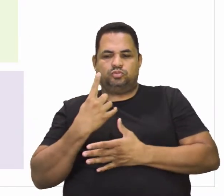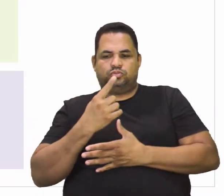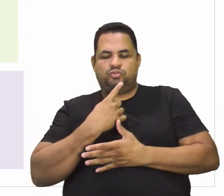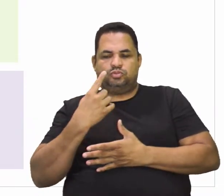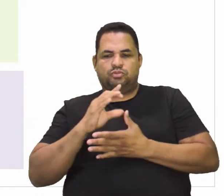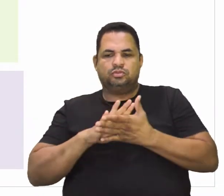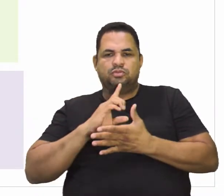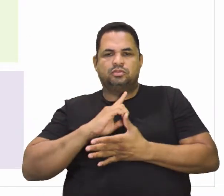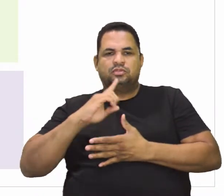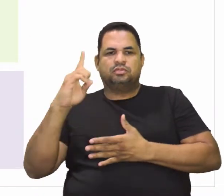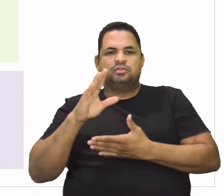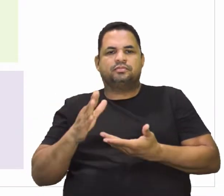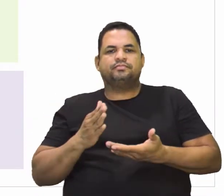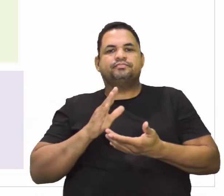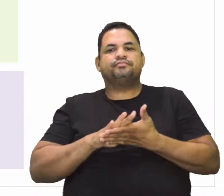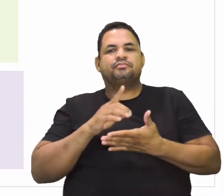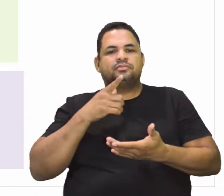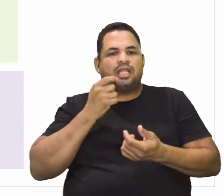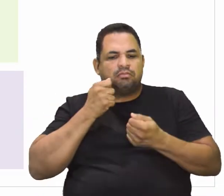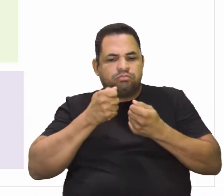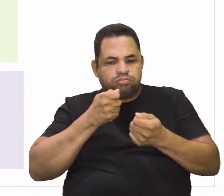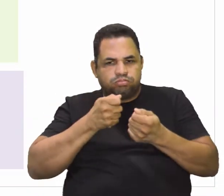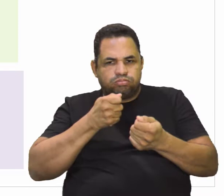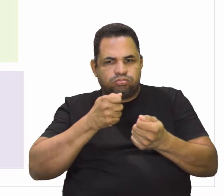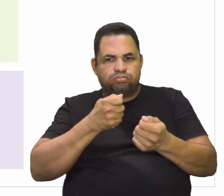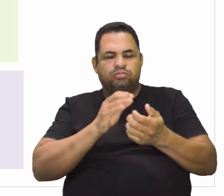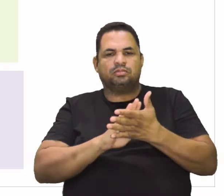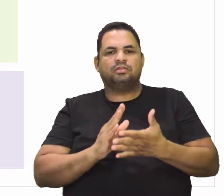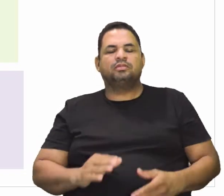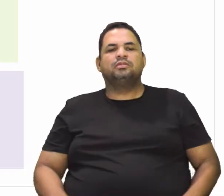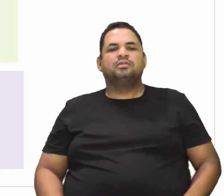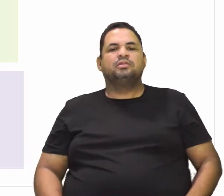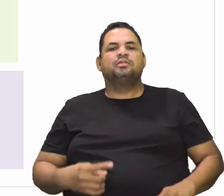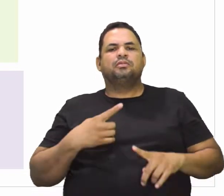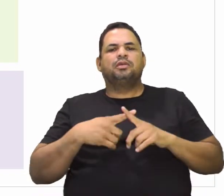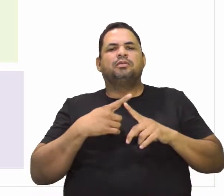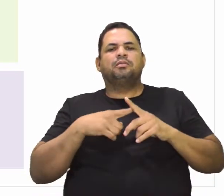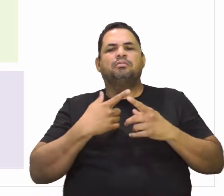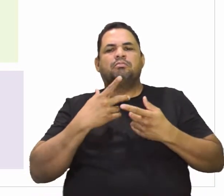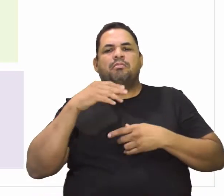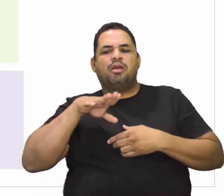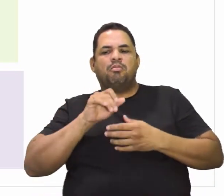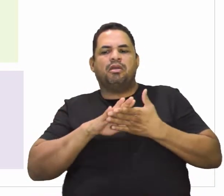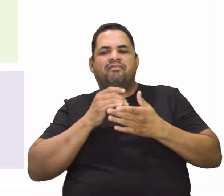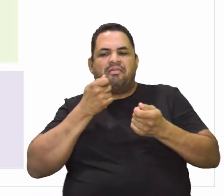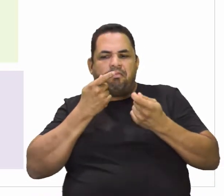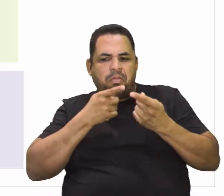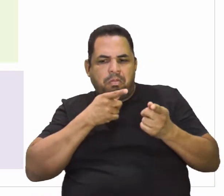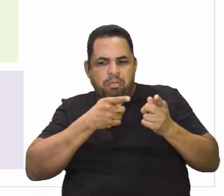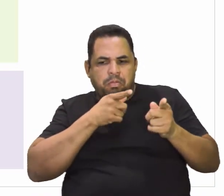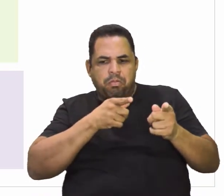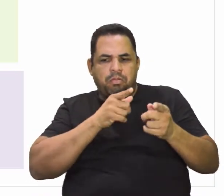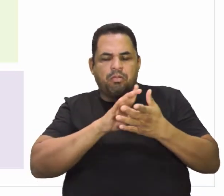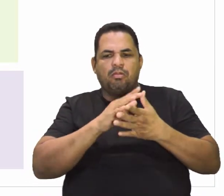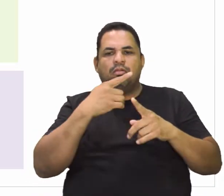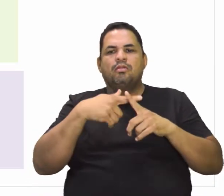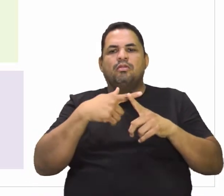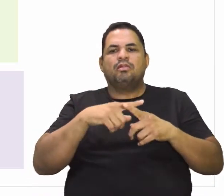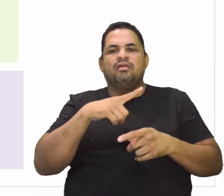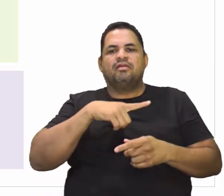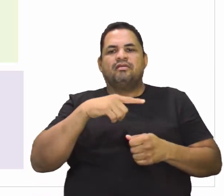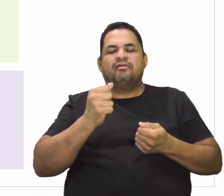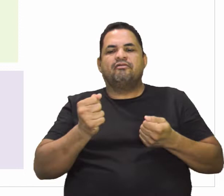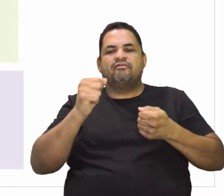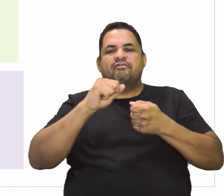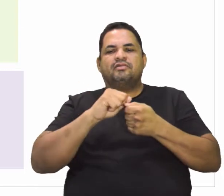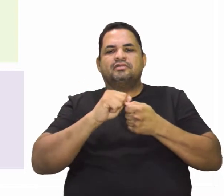Dividido, devido à sua perseguição lá. Por que Maomé foi perseguido? Porque ele quer fazer uma religião monoteísta dentro de um